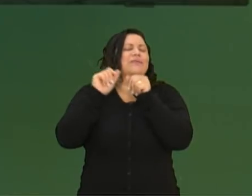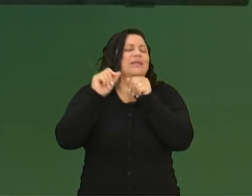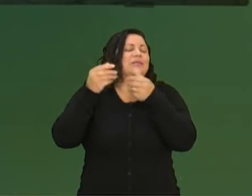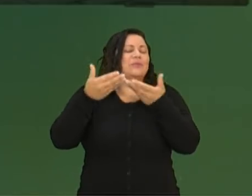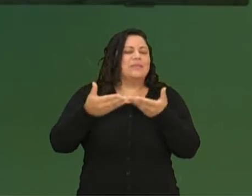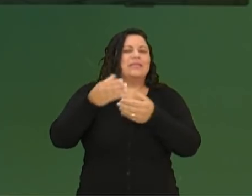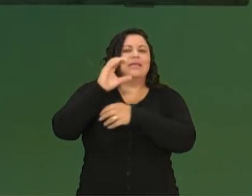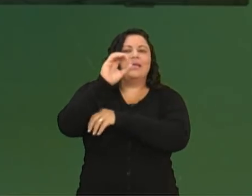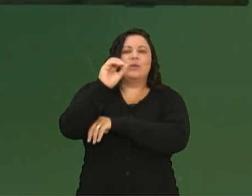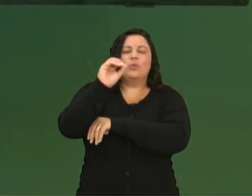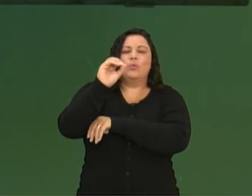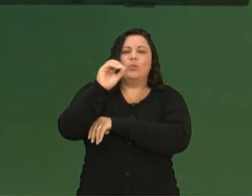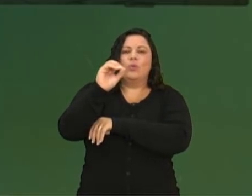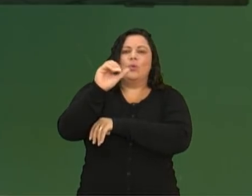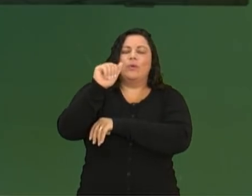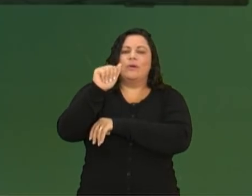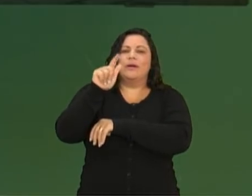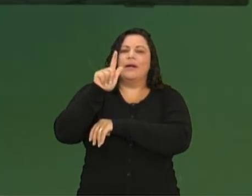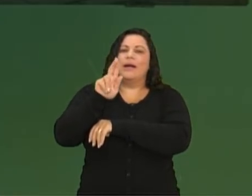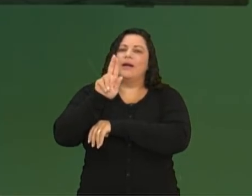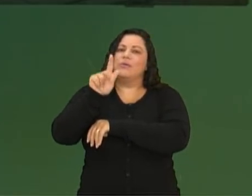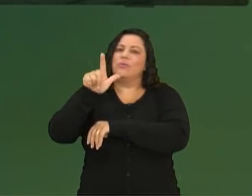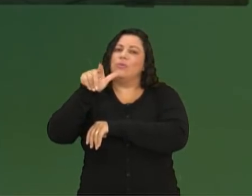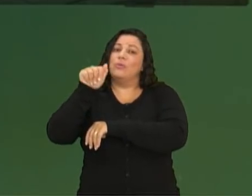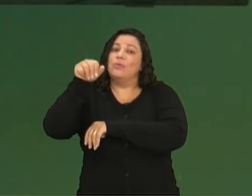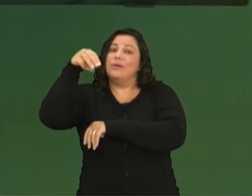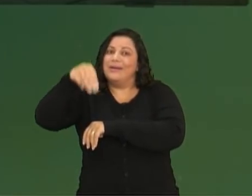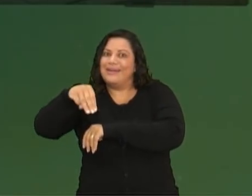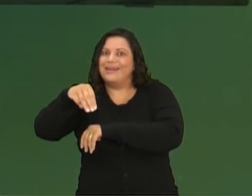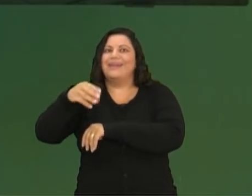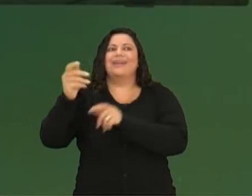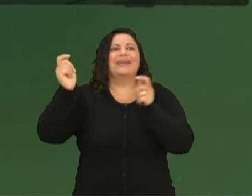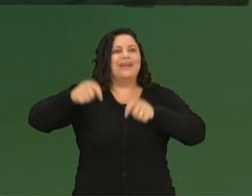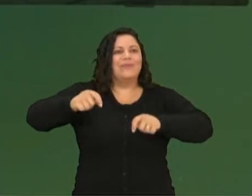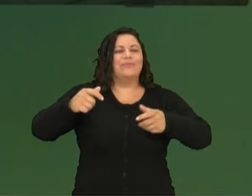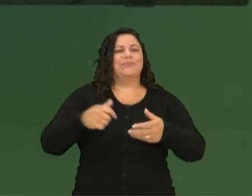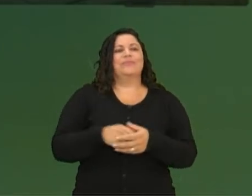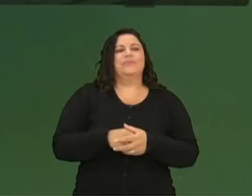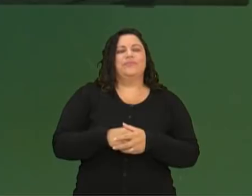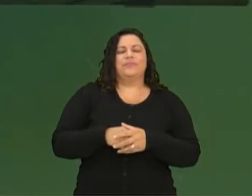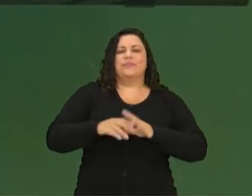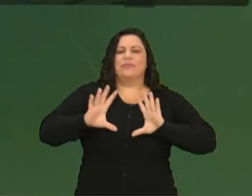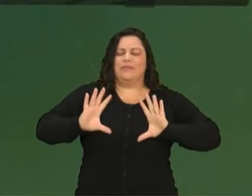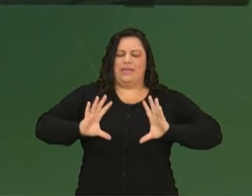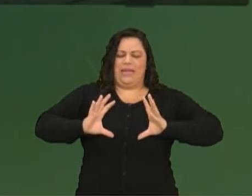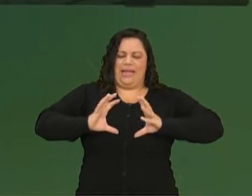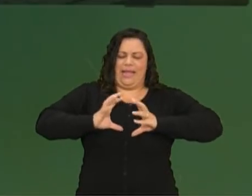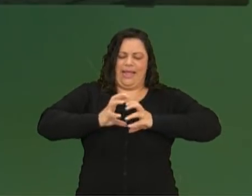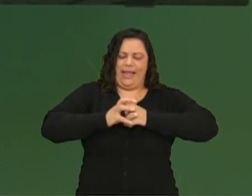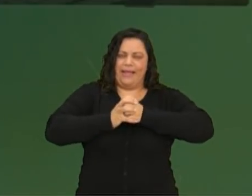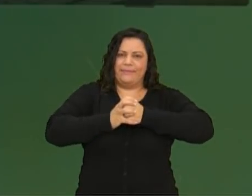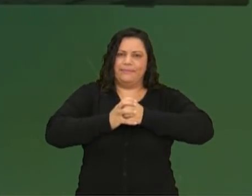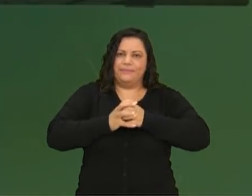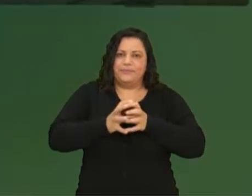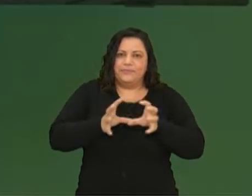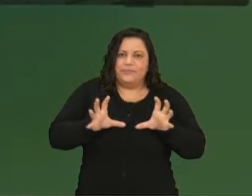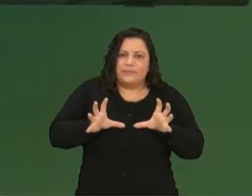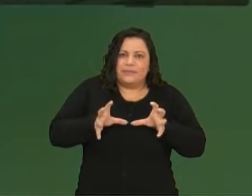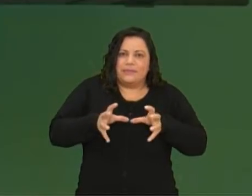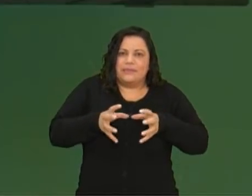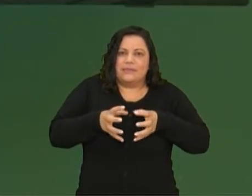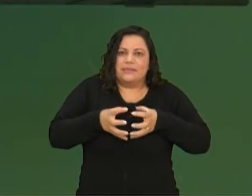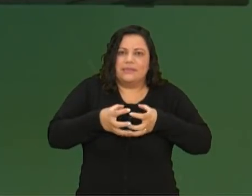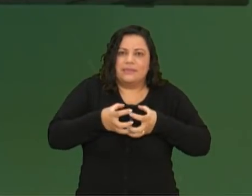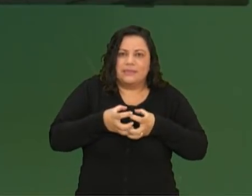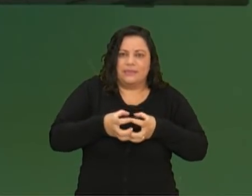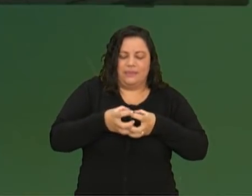as plaquetas, tá? O que é essa coagulação sanguínea? É este processo aqui, é formar uma rede que vai